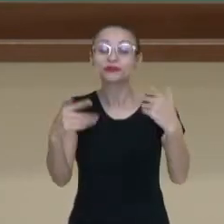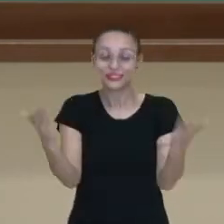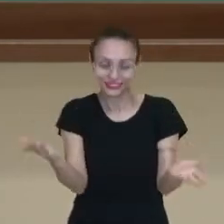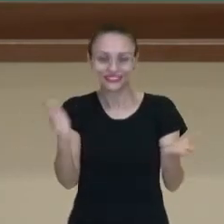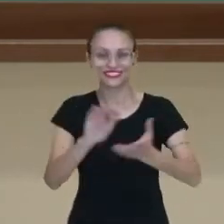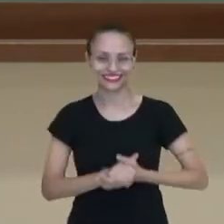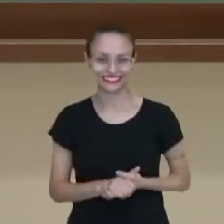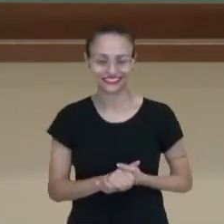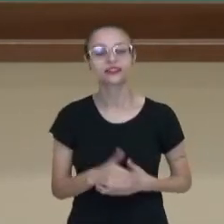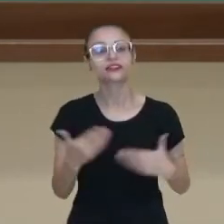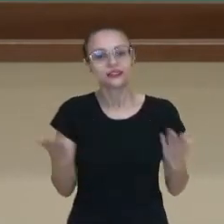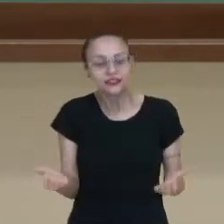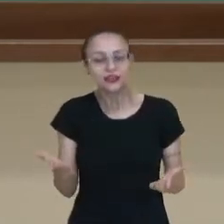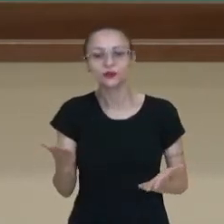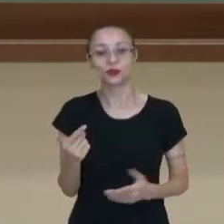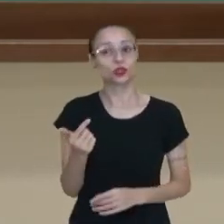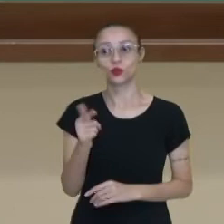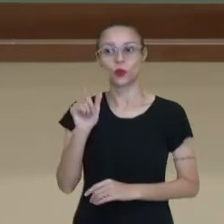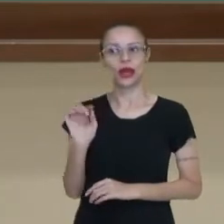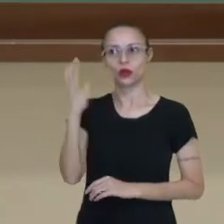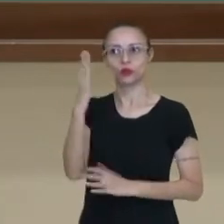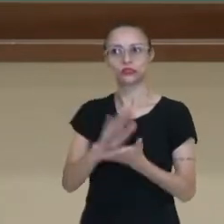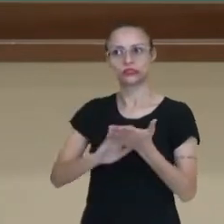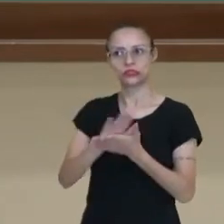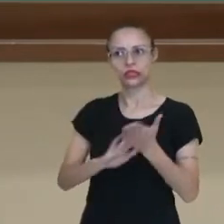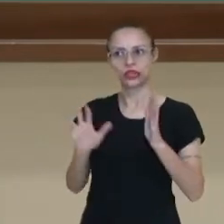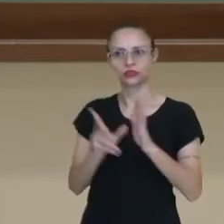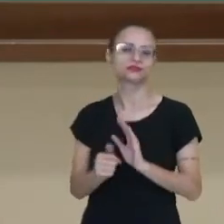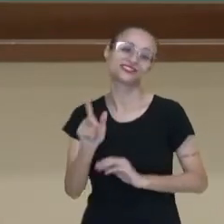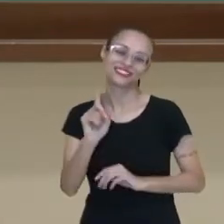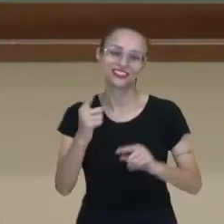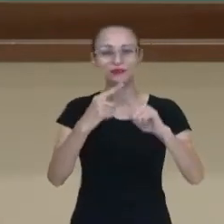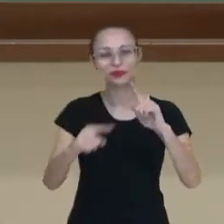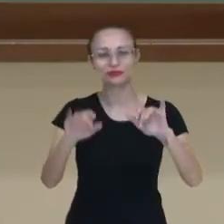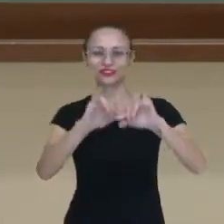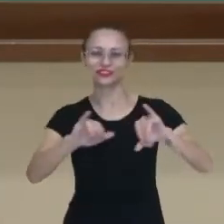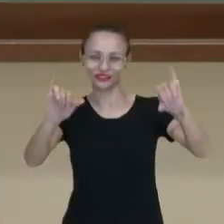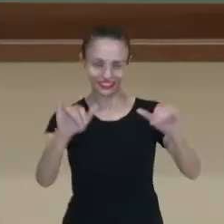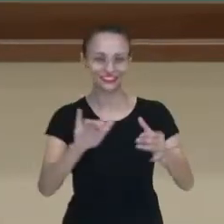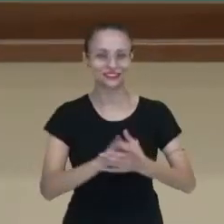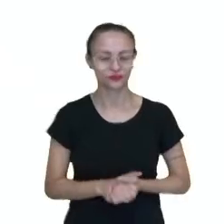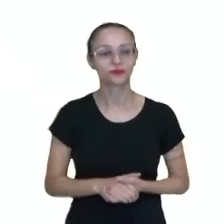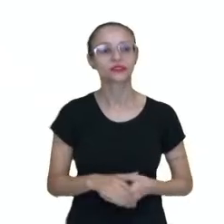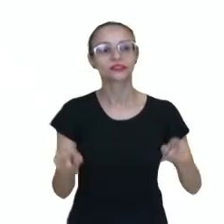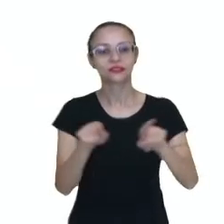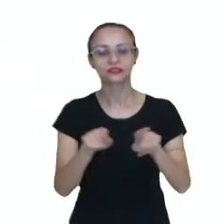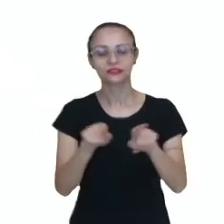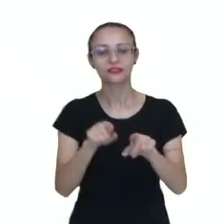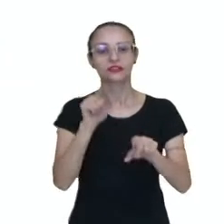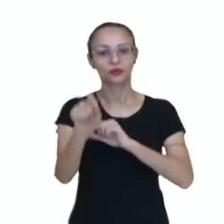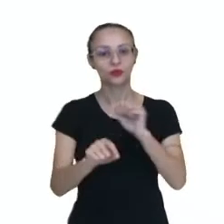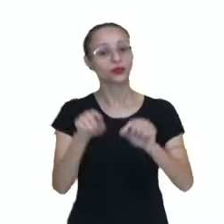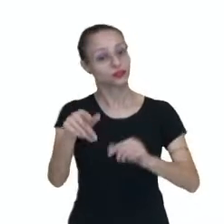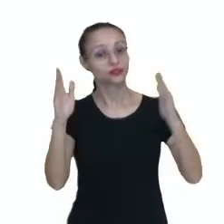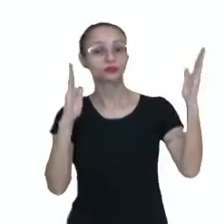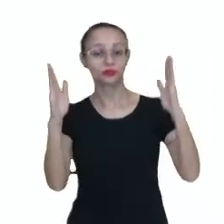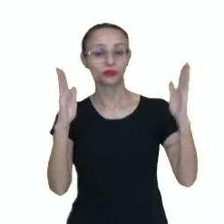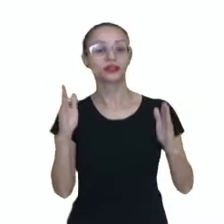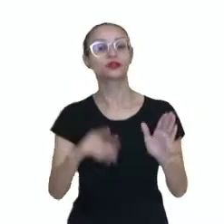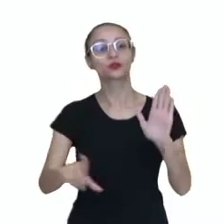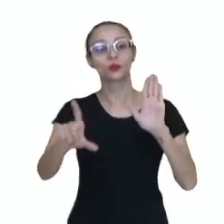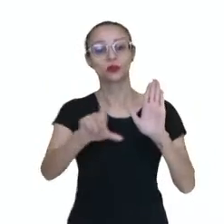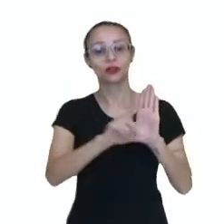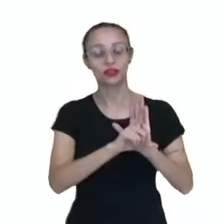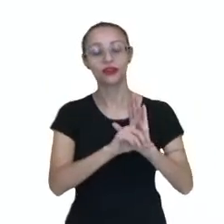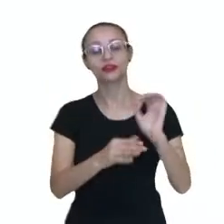reportar. Então não é que não acontecia, era proibido a divulgação. E também vai ser nesse período que vai ser aprovada a Lei de